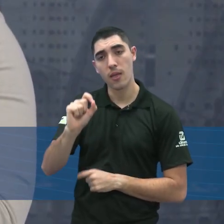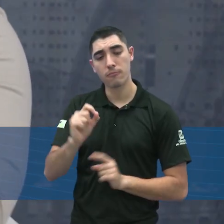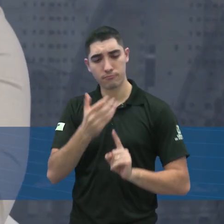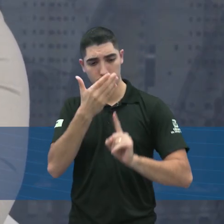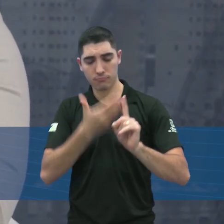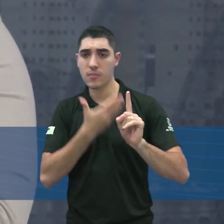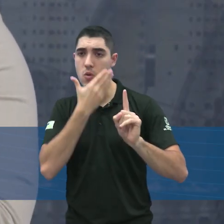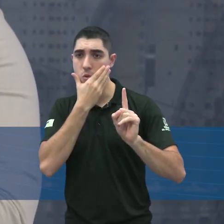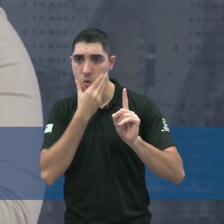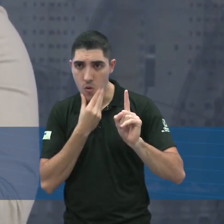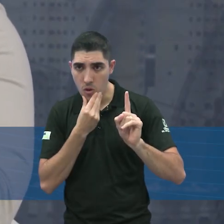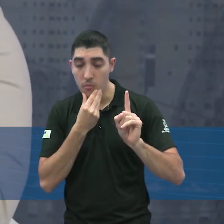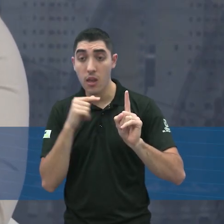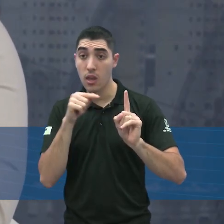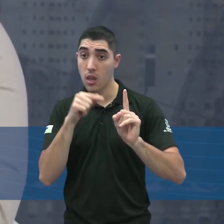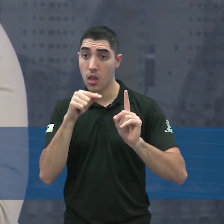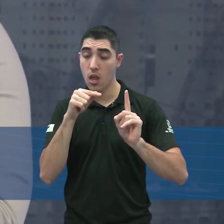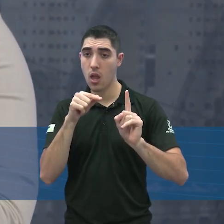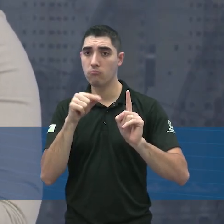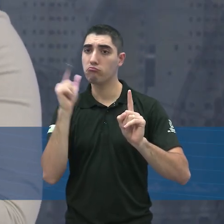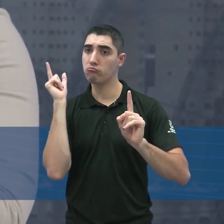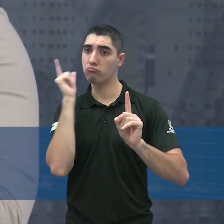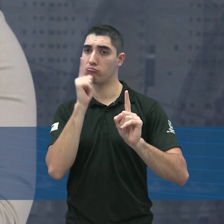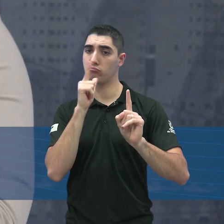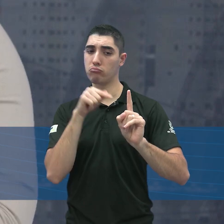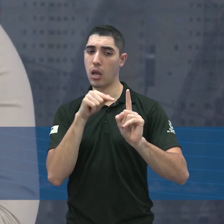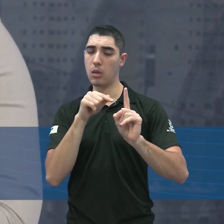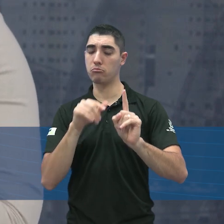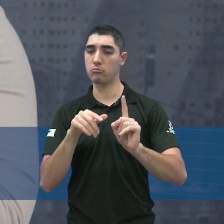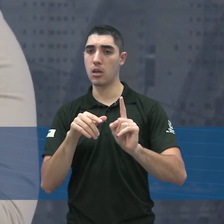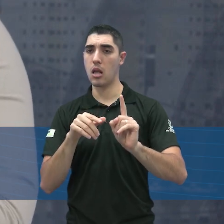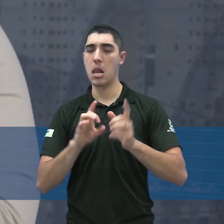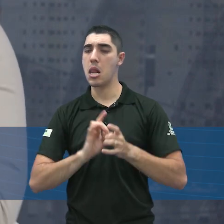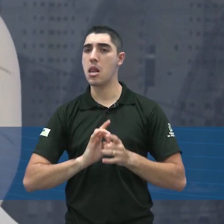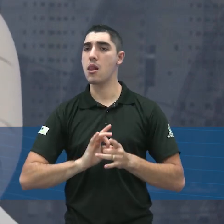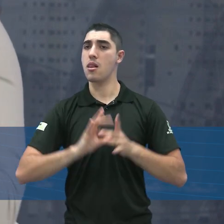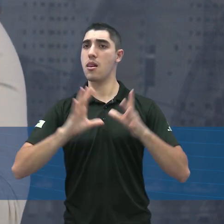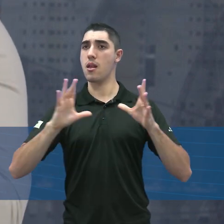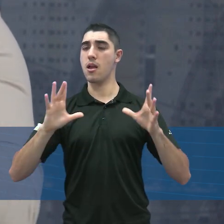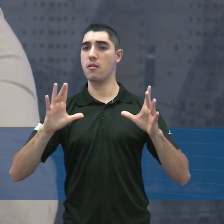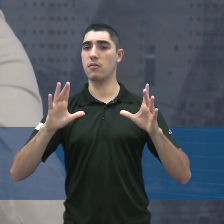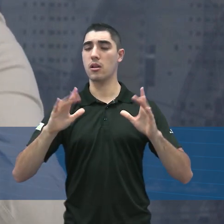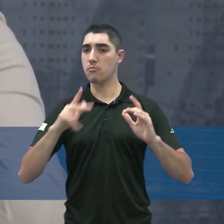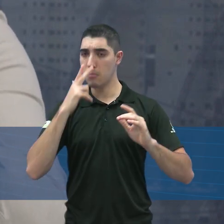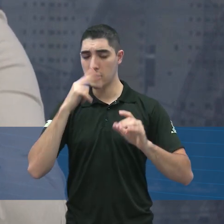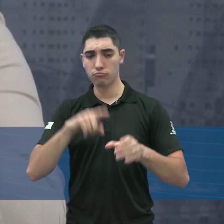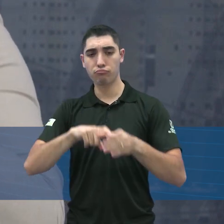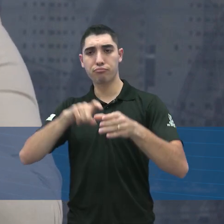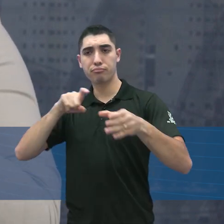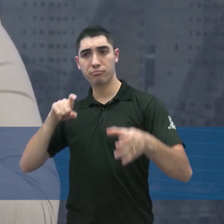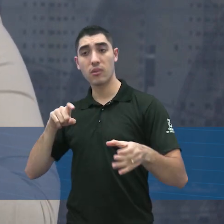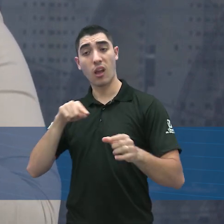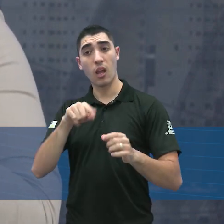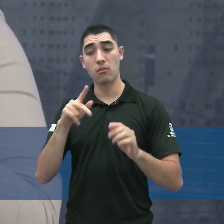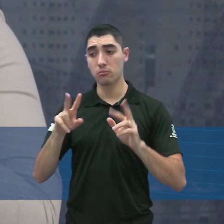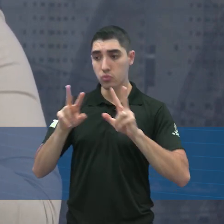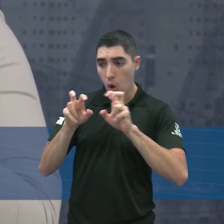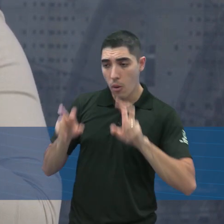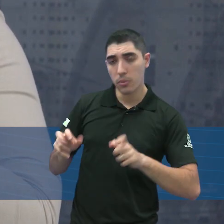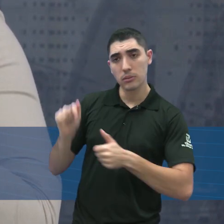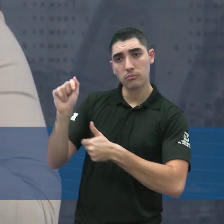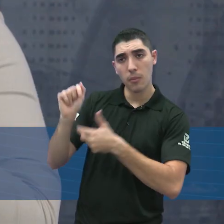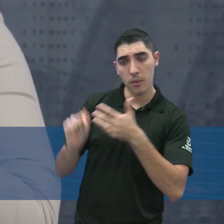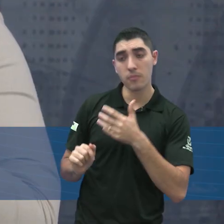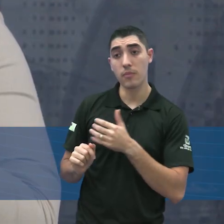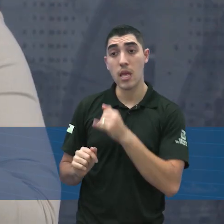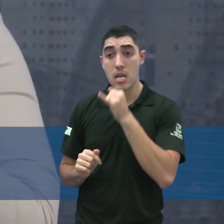o homem autônomo, soberano, livre, perante essas estruturas sociais. Eu acho que